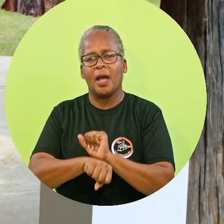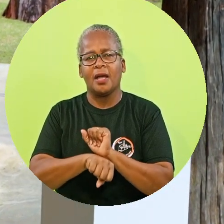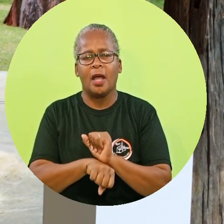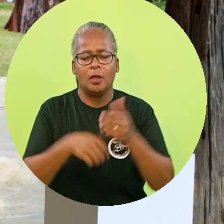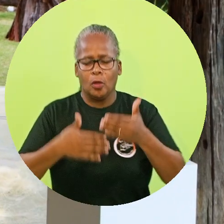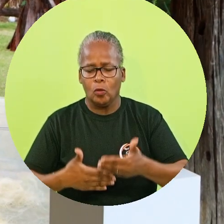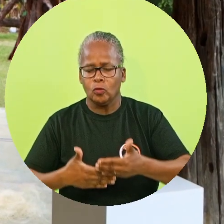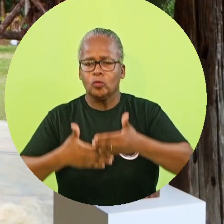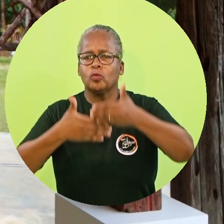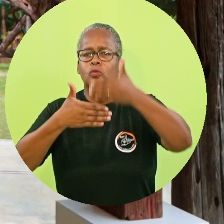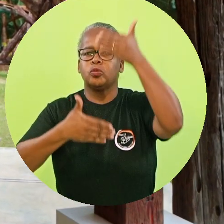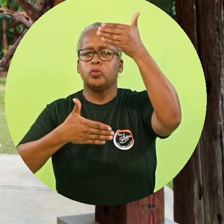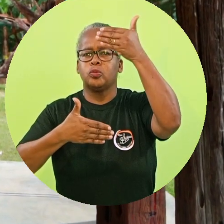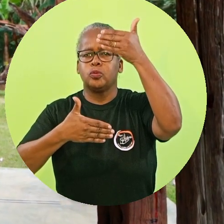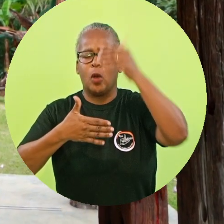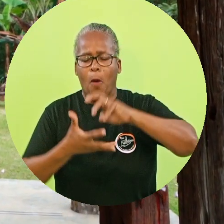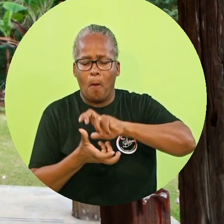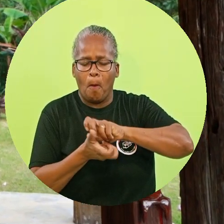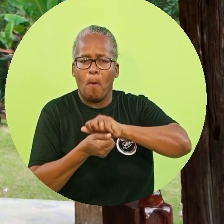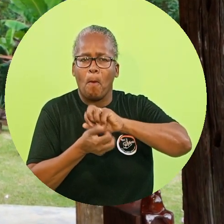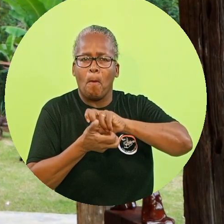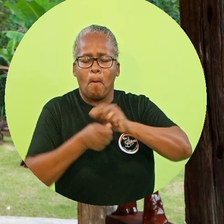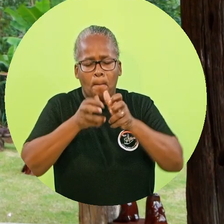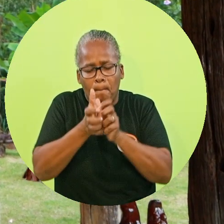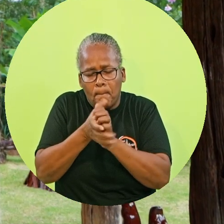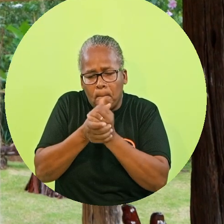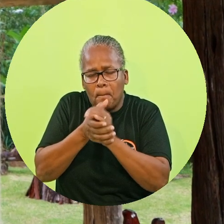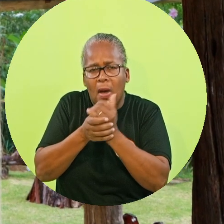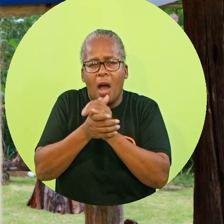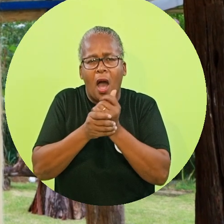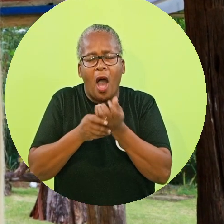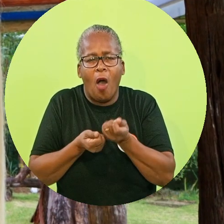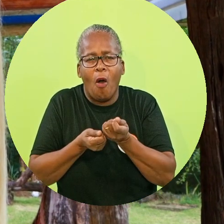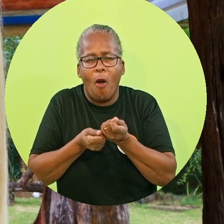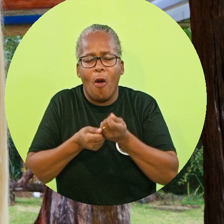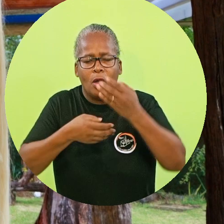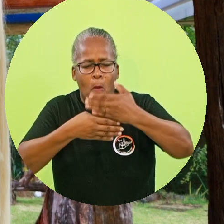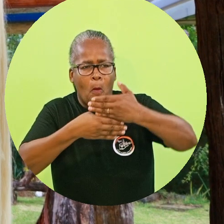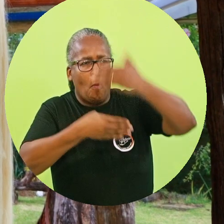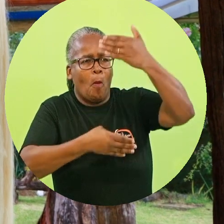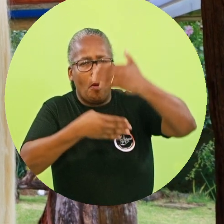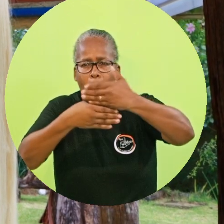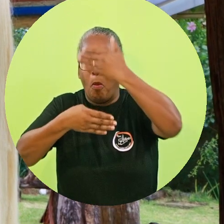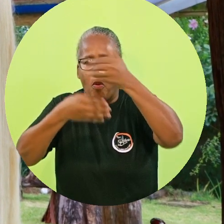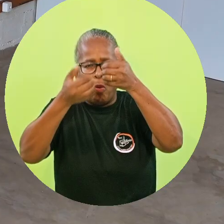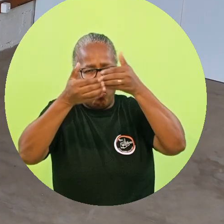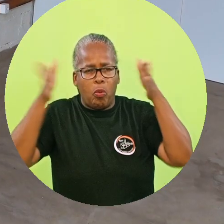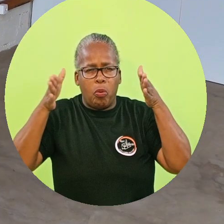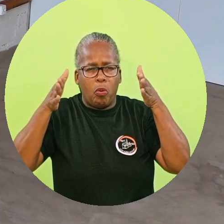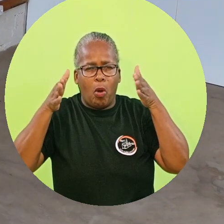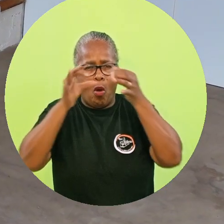barro cozido, portas pesadas que deslizam, piso de cimento queimado e uma parede inteira aberta para o